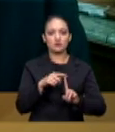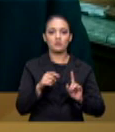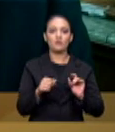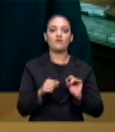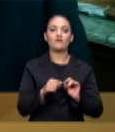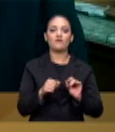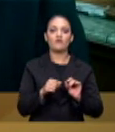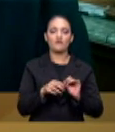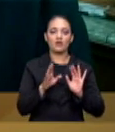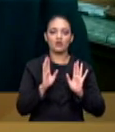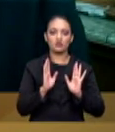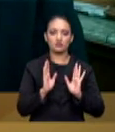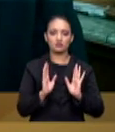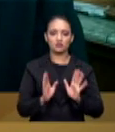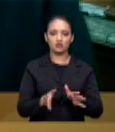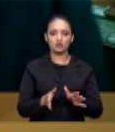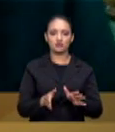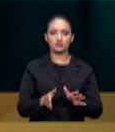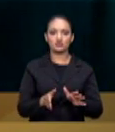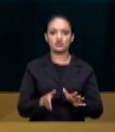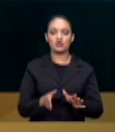na fonte sobre